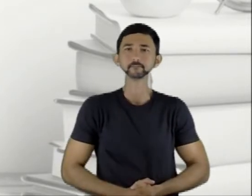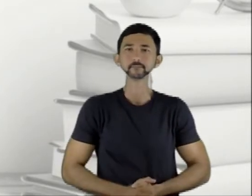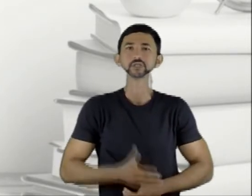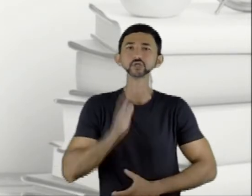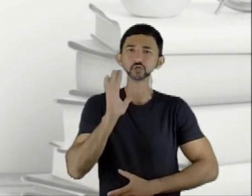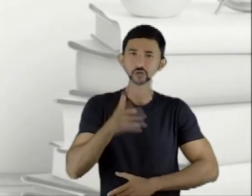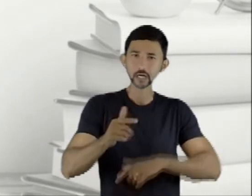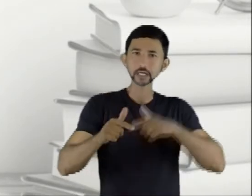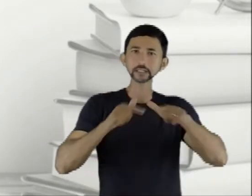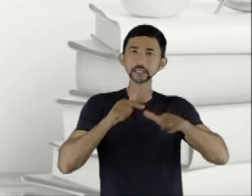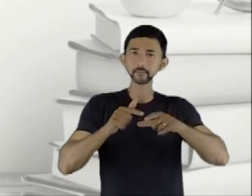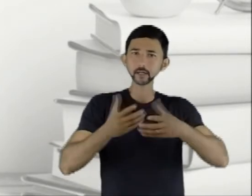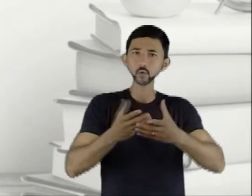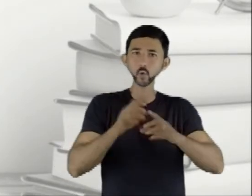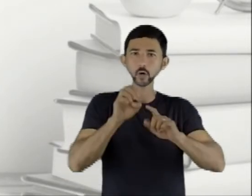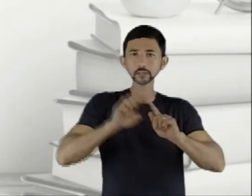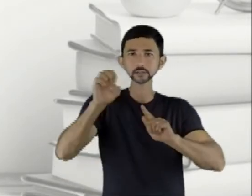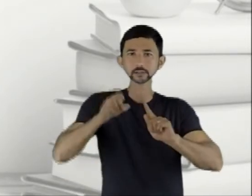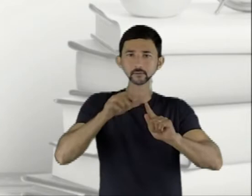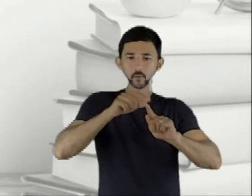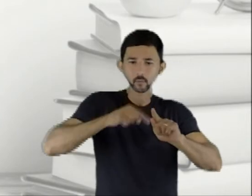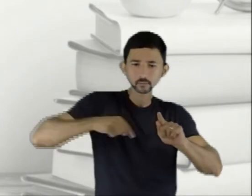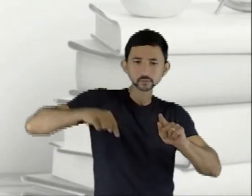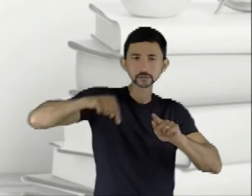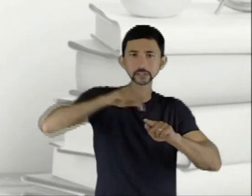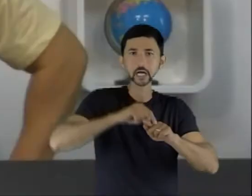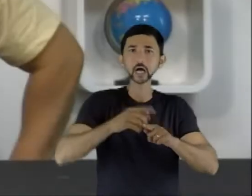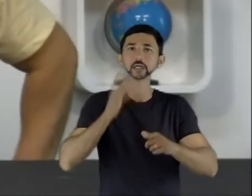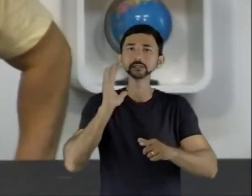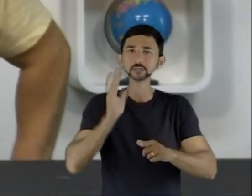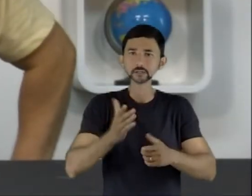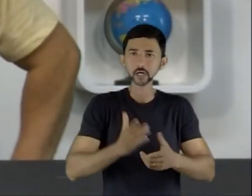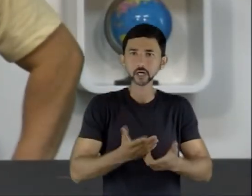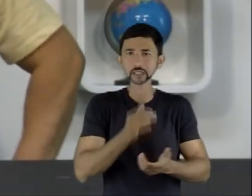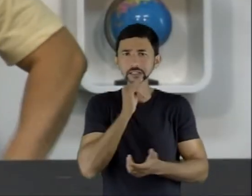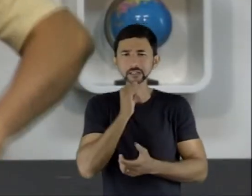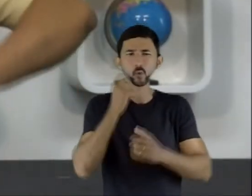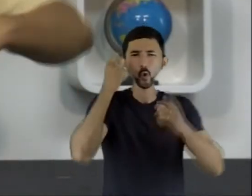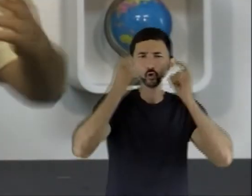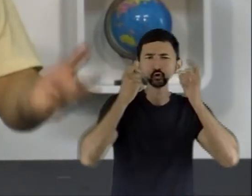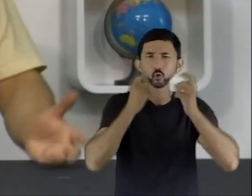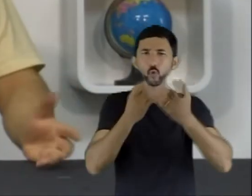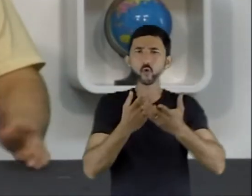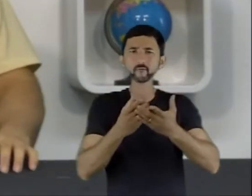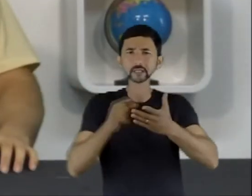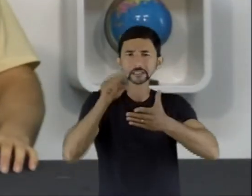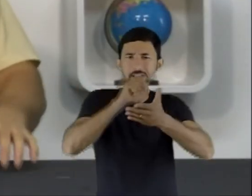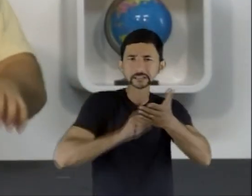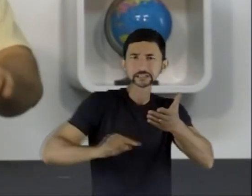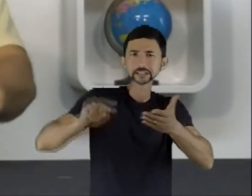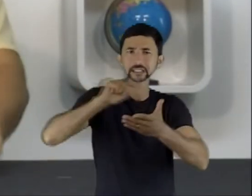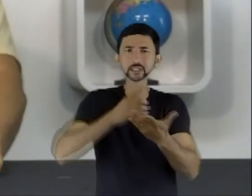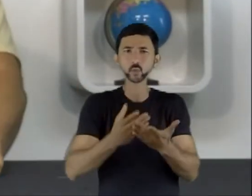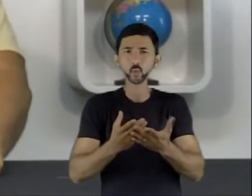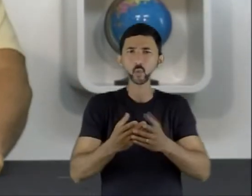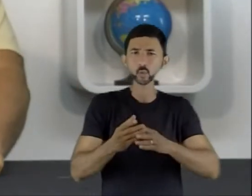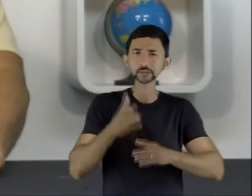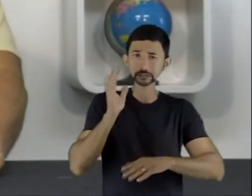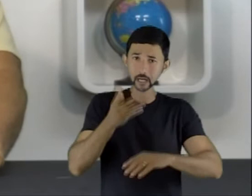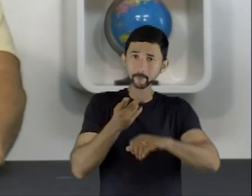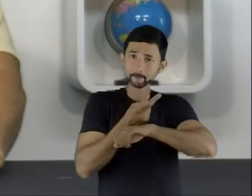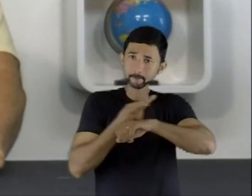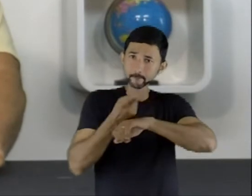já trabalhou setor circular. Se você tem alguma dúvida em relação a círculo, setor circular, você pode